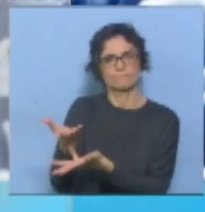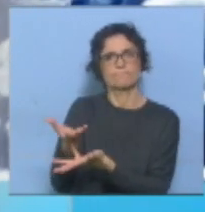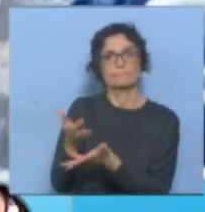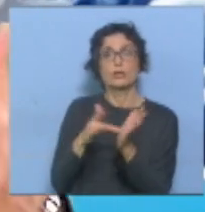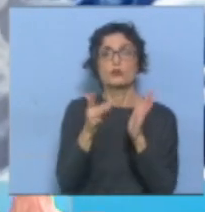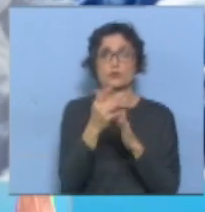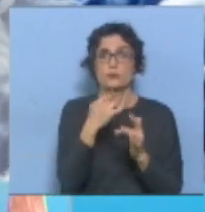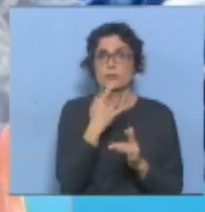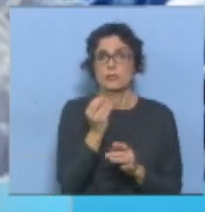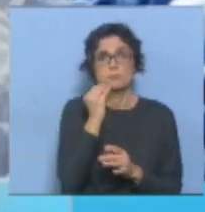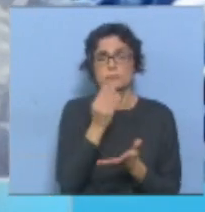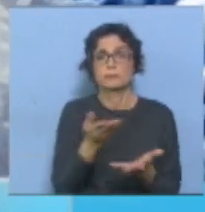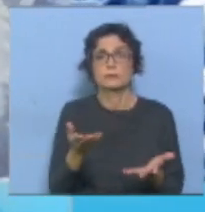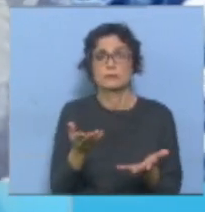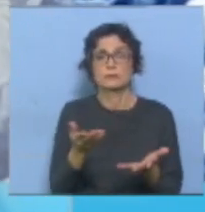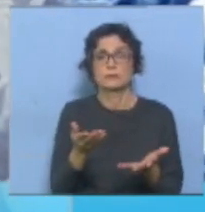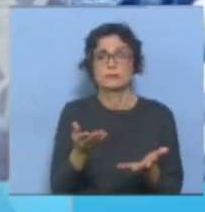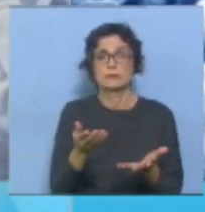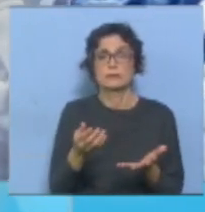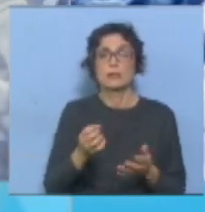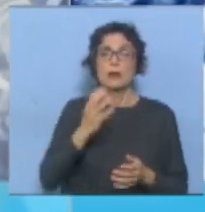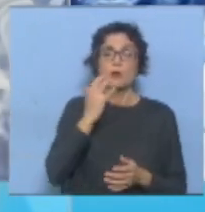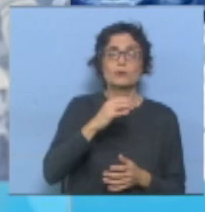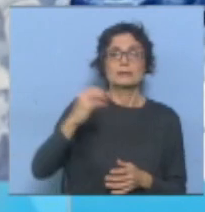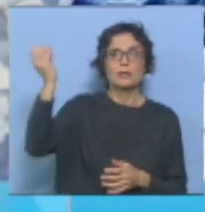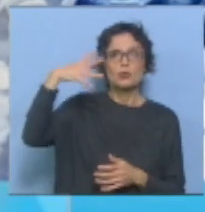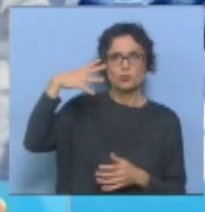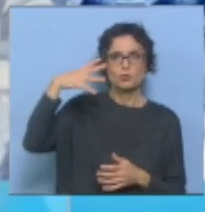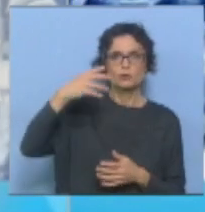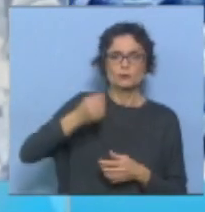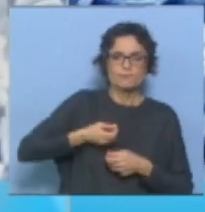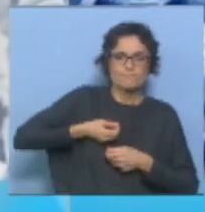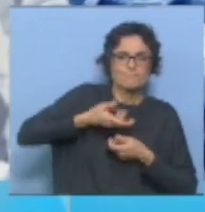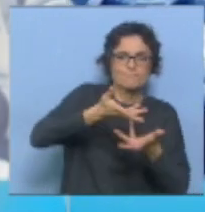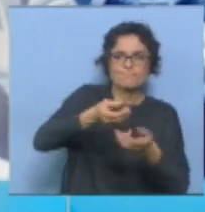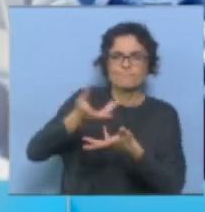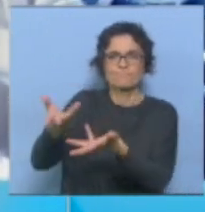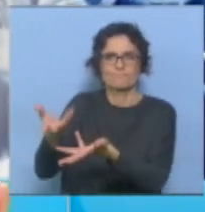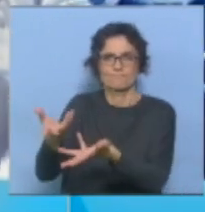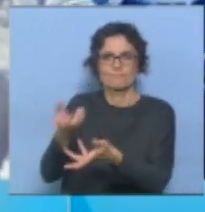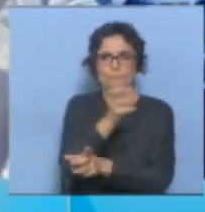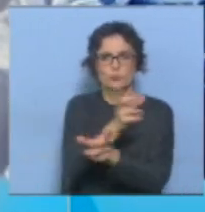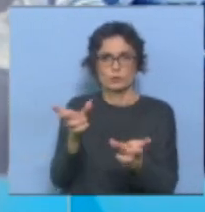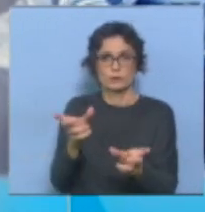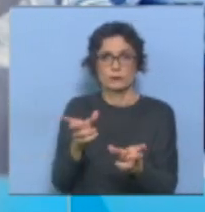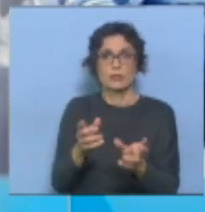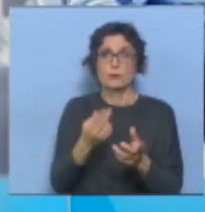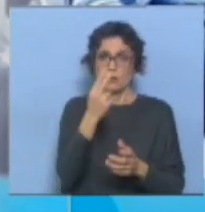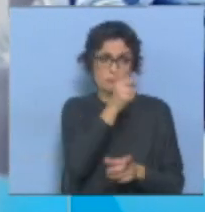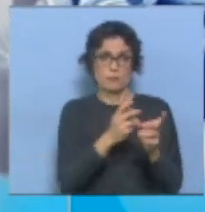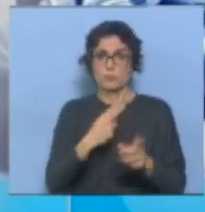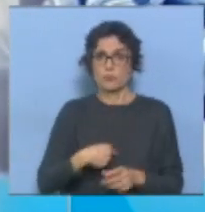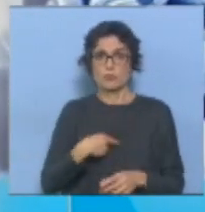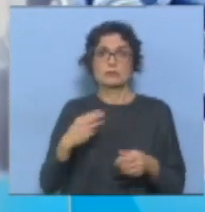em que estão em função dos outros. E o cristão, o discípulo, também vive em função dos outros. E isto é